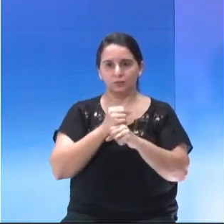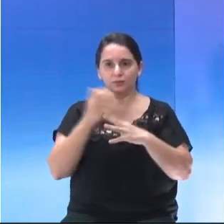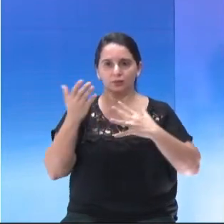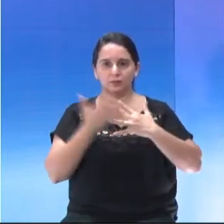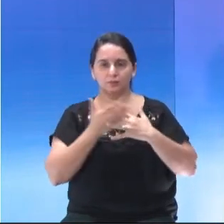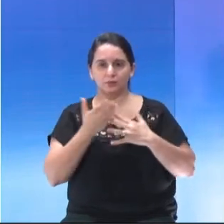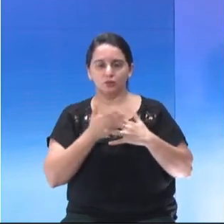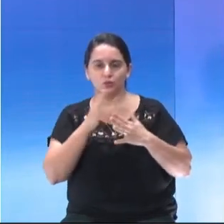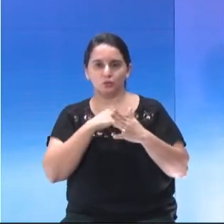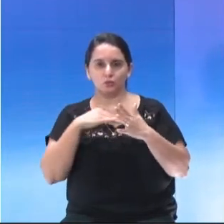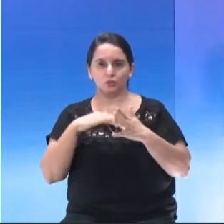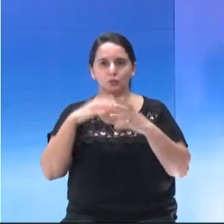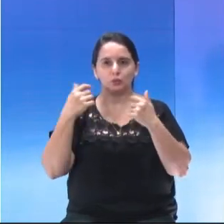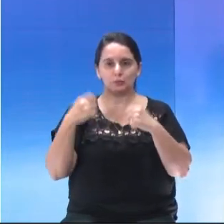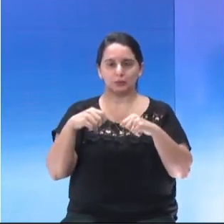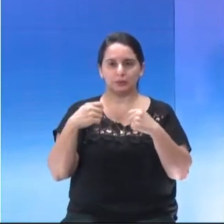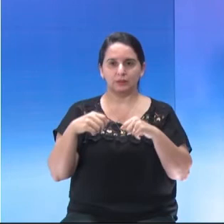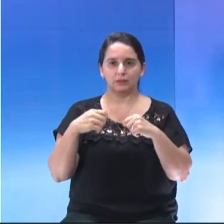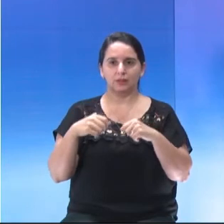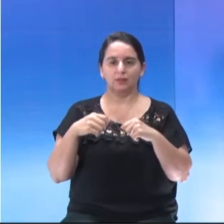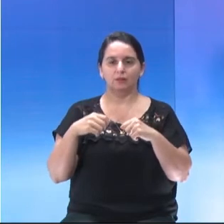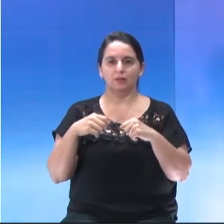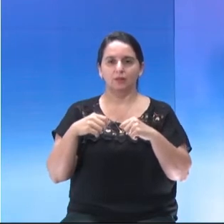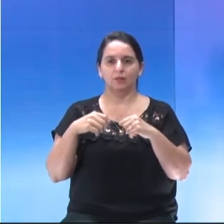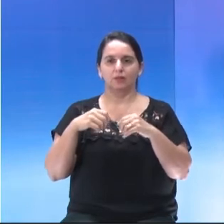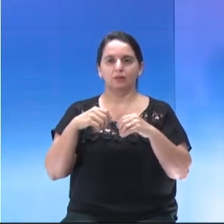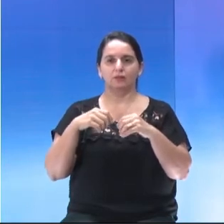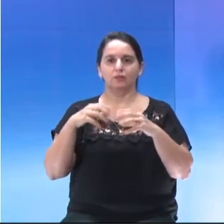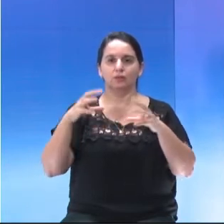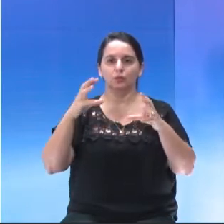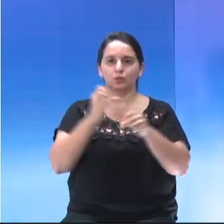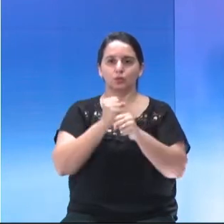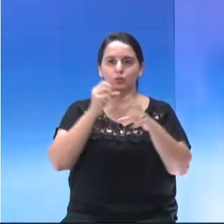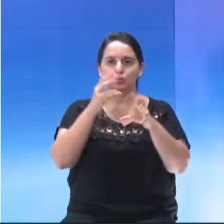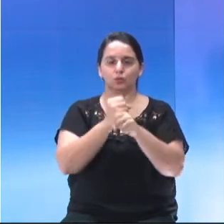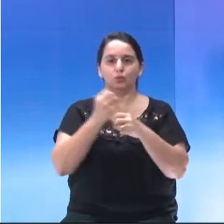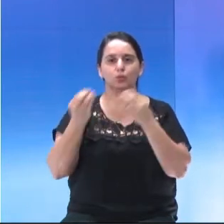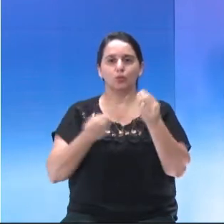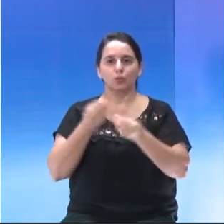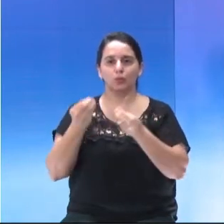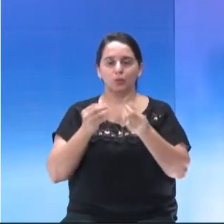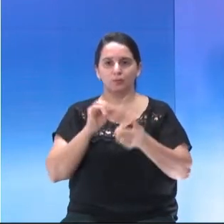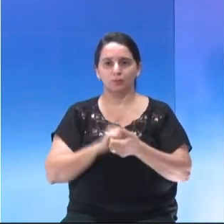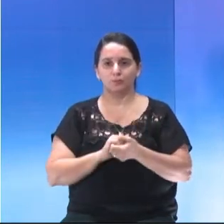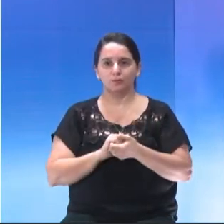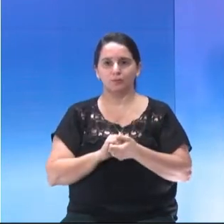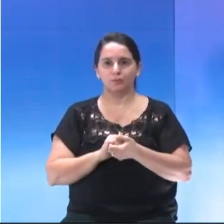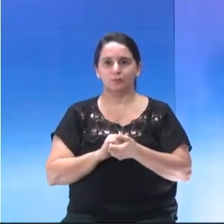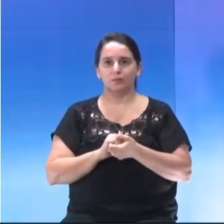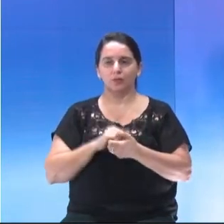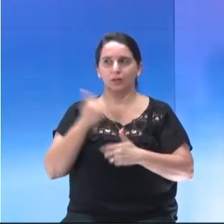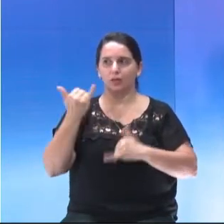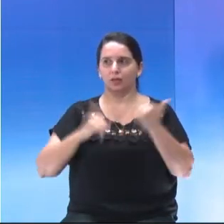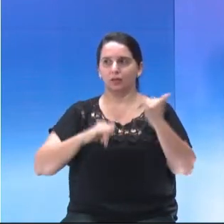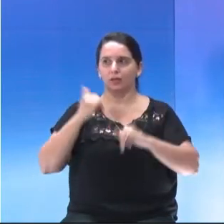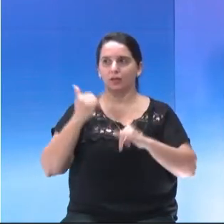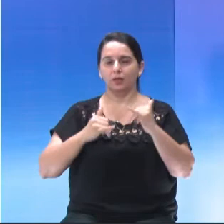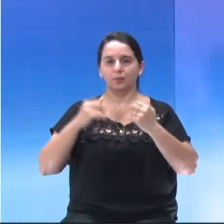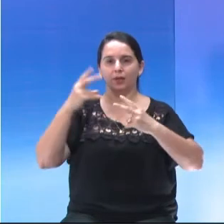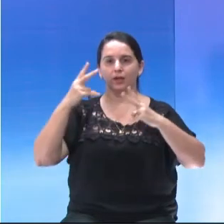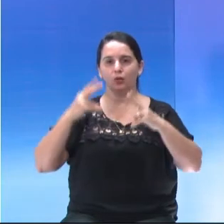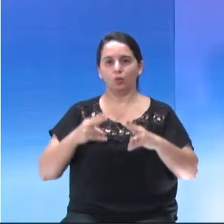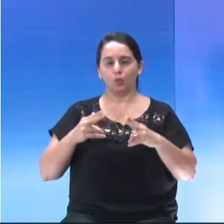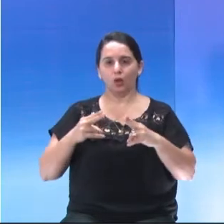intermediárias, fizemos tudo o que era necessário, nós vamos somá-las. De que maneira? Aquela espécie química